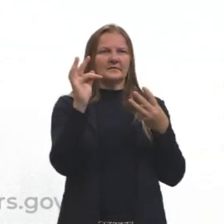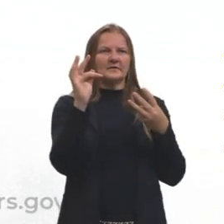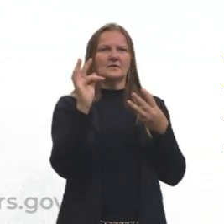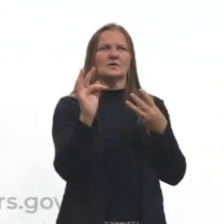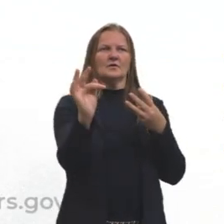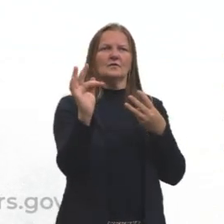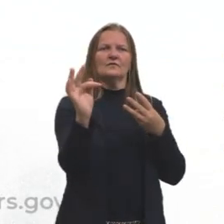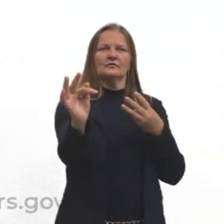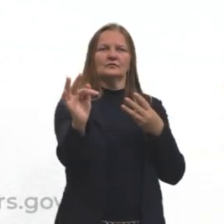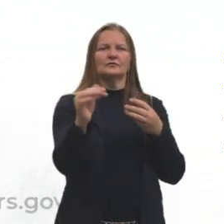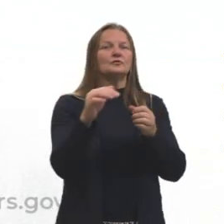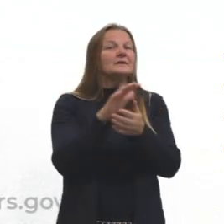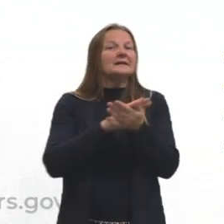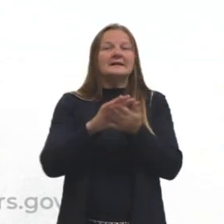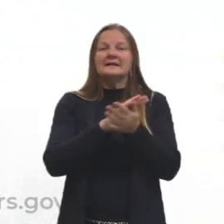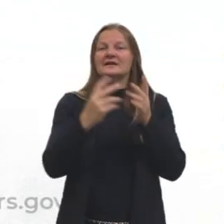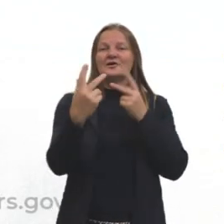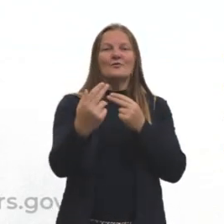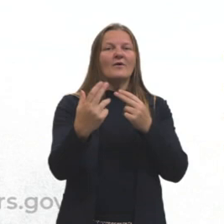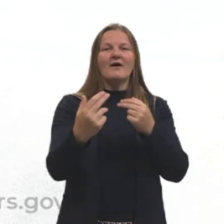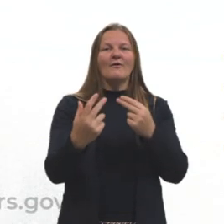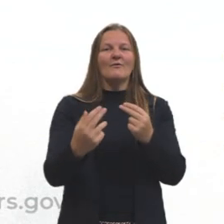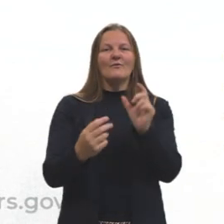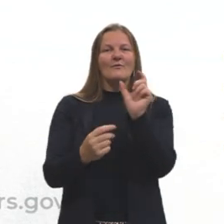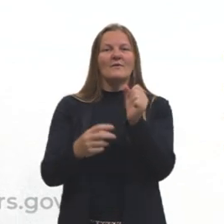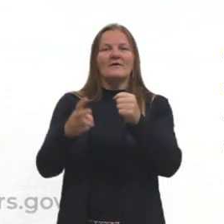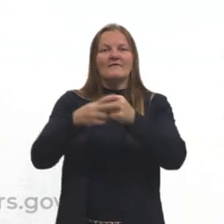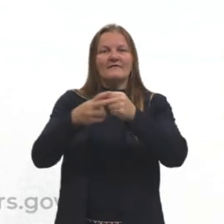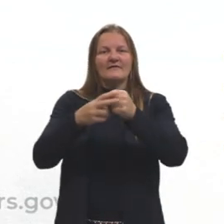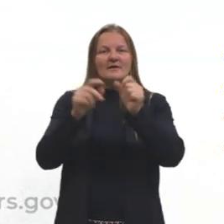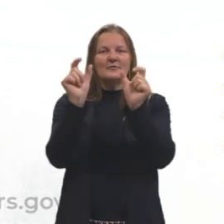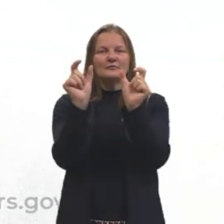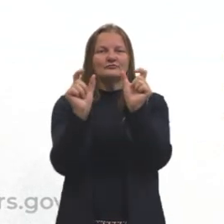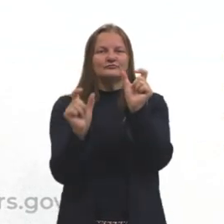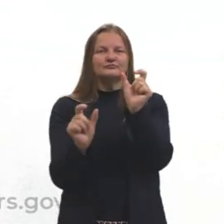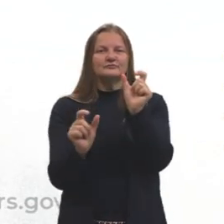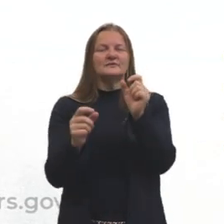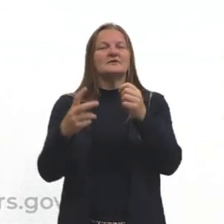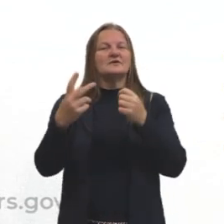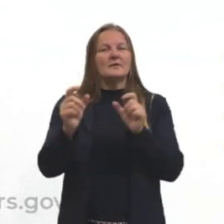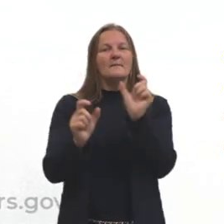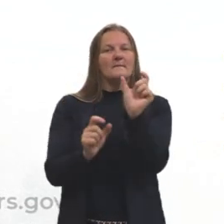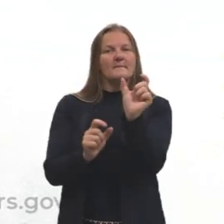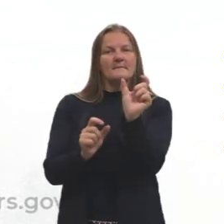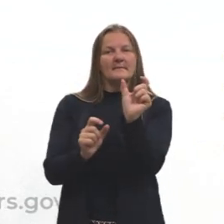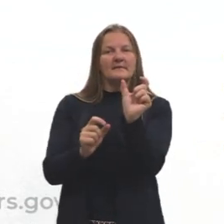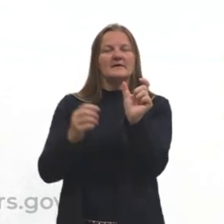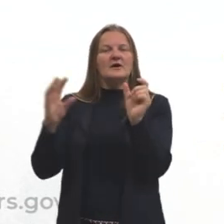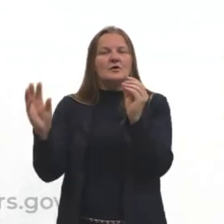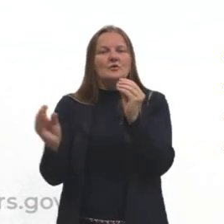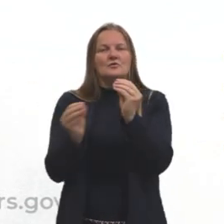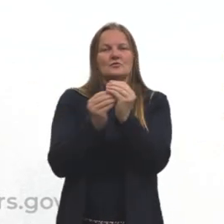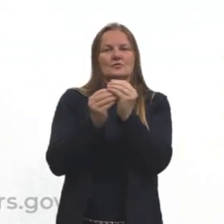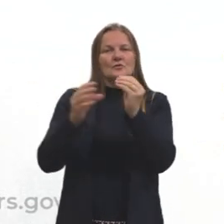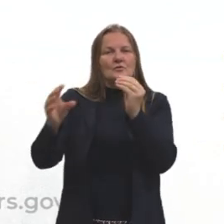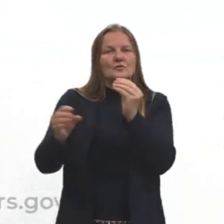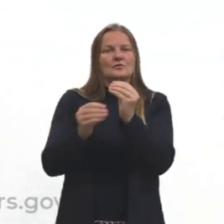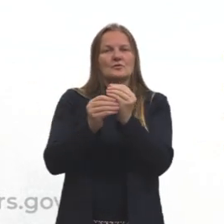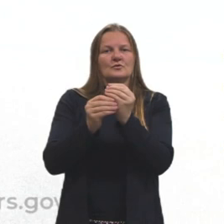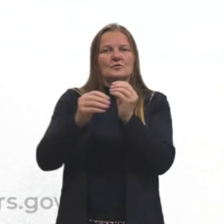recebe o modificação no no verbo ele recebe apenas uma palavra agregada À ele